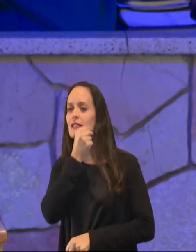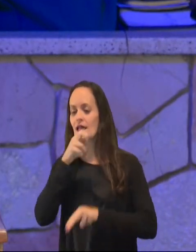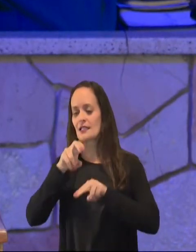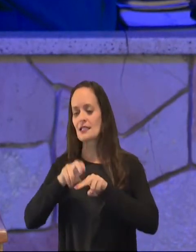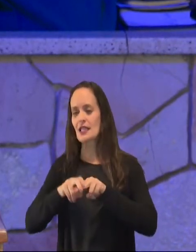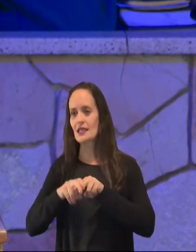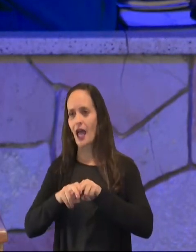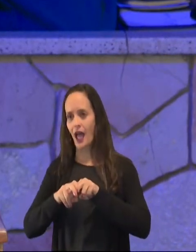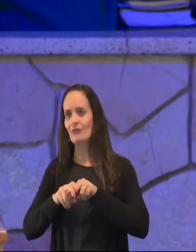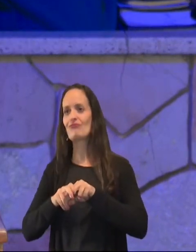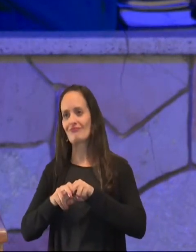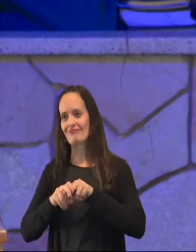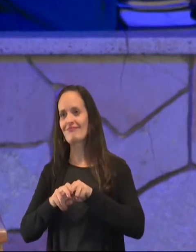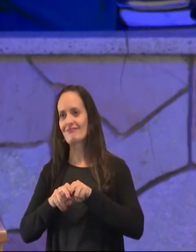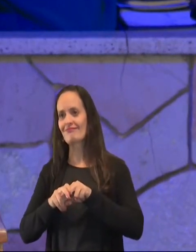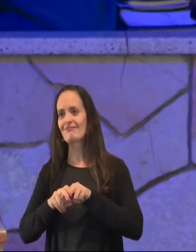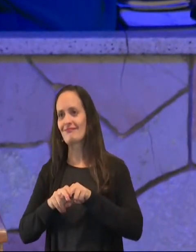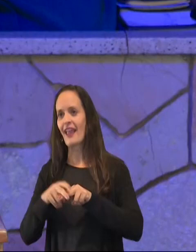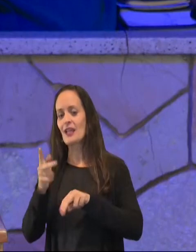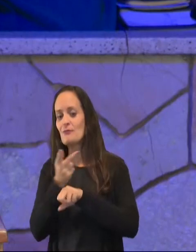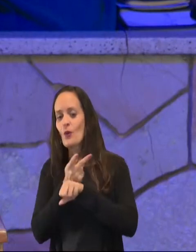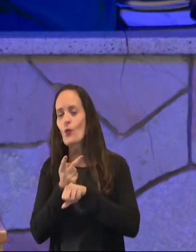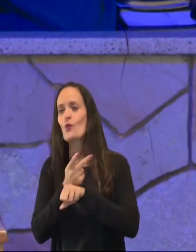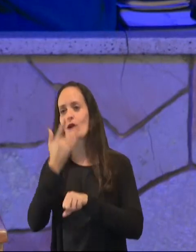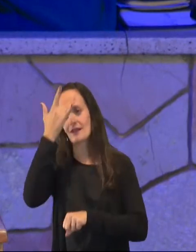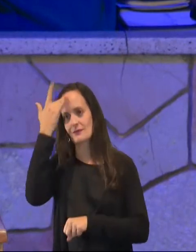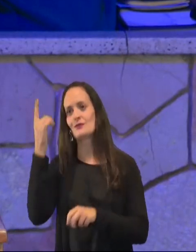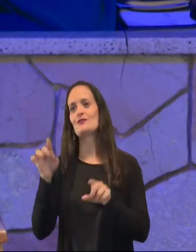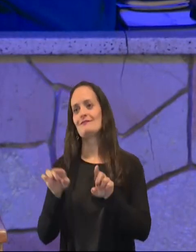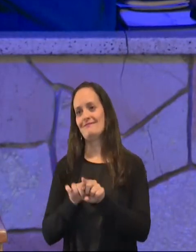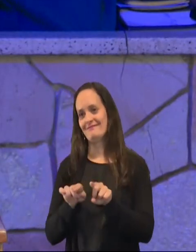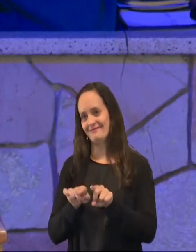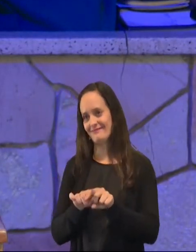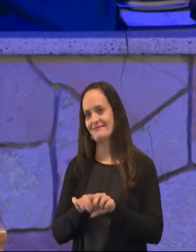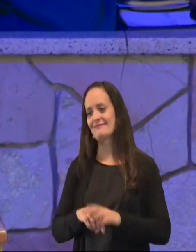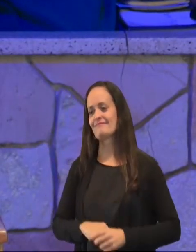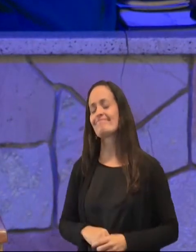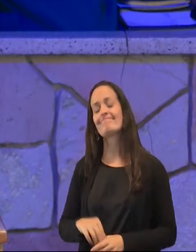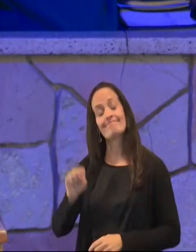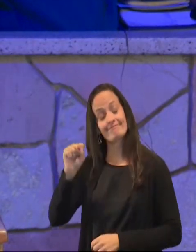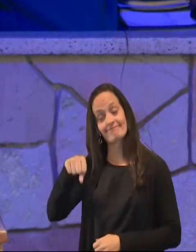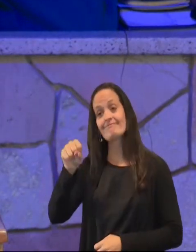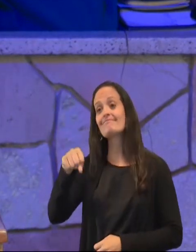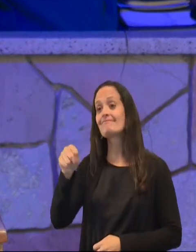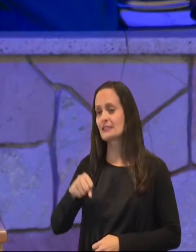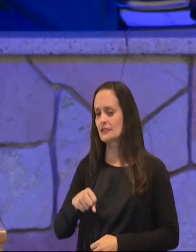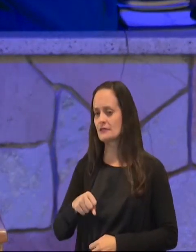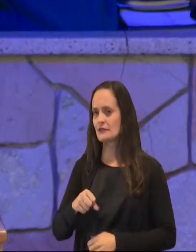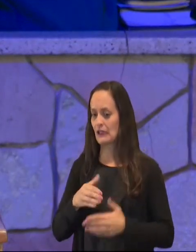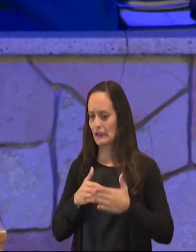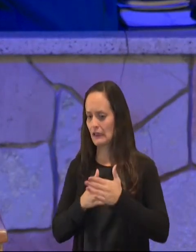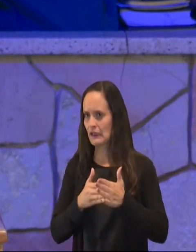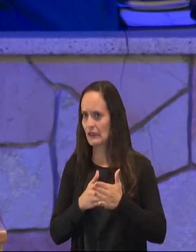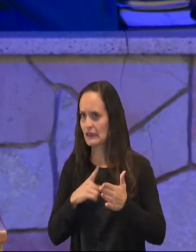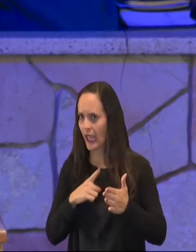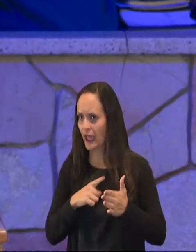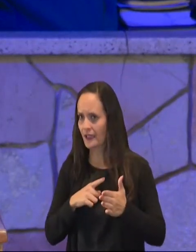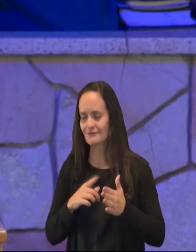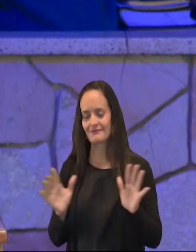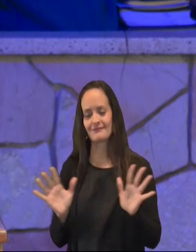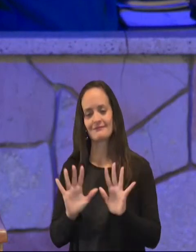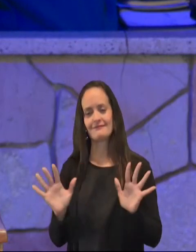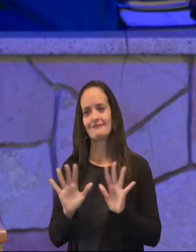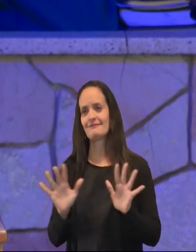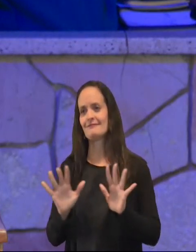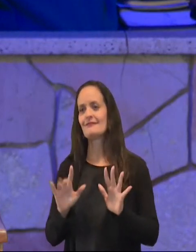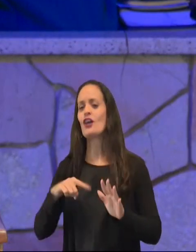vida, Ele mesmo como fonte desta água. Sim, amados irmãos, não há barreiras na plenitude da missão, e